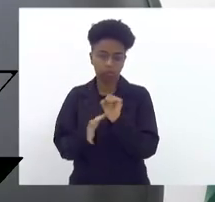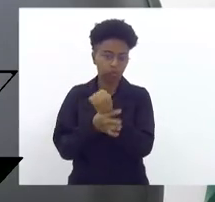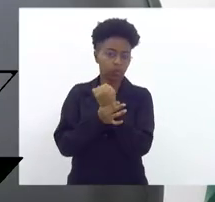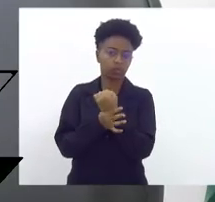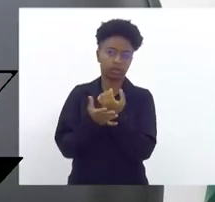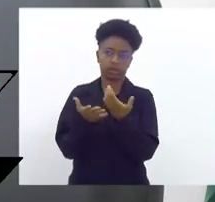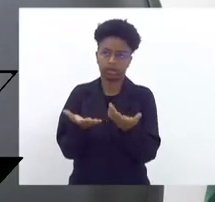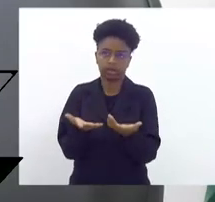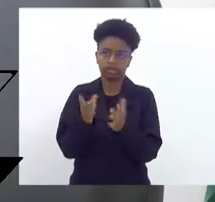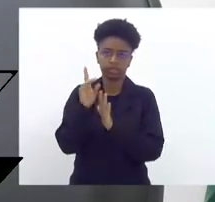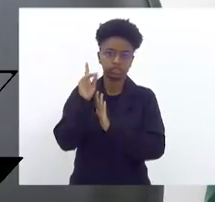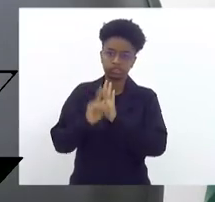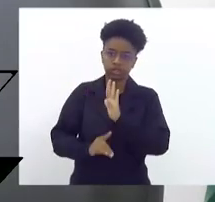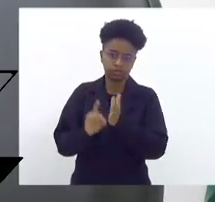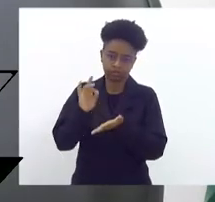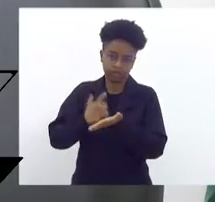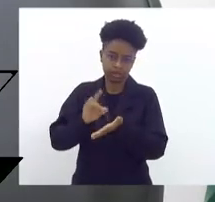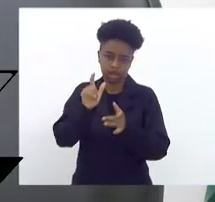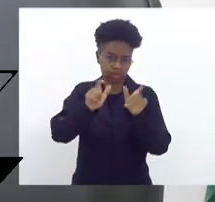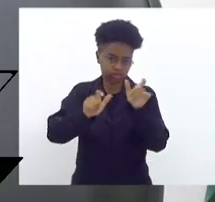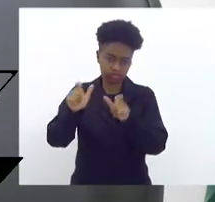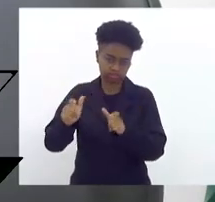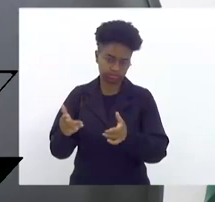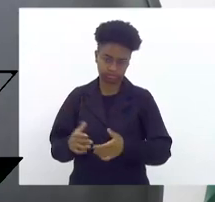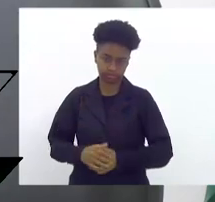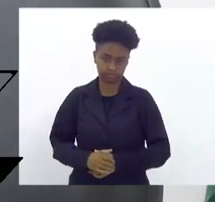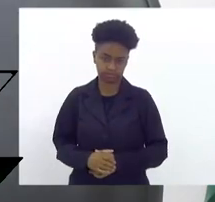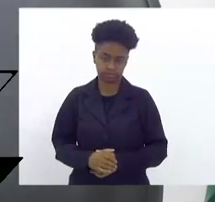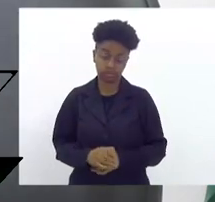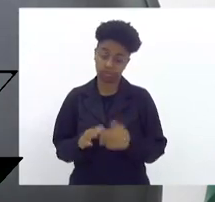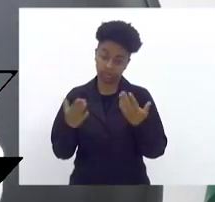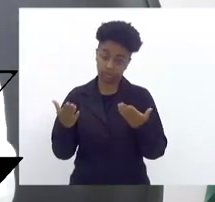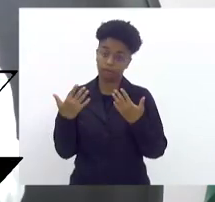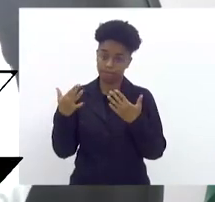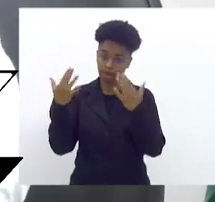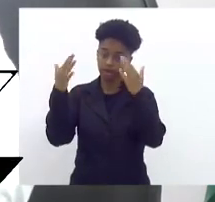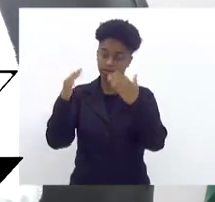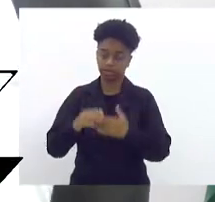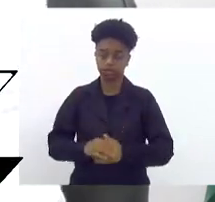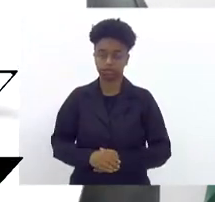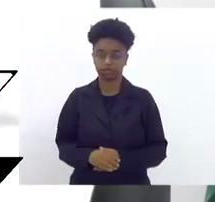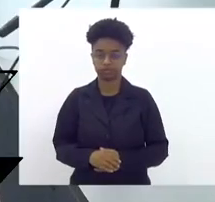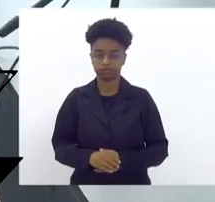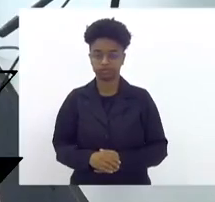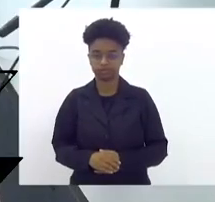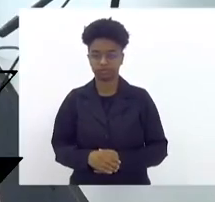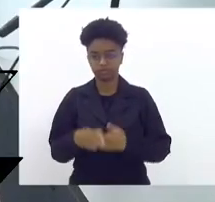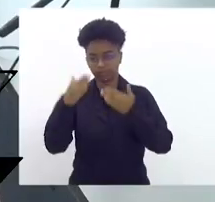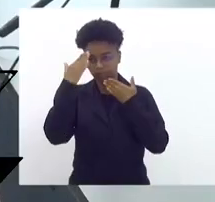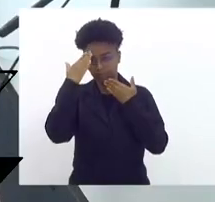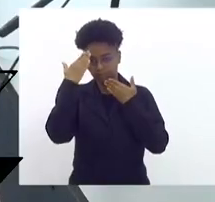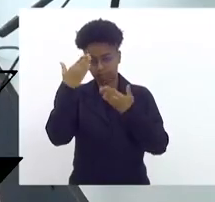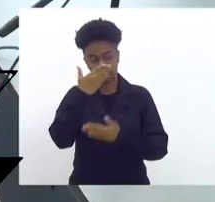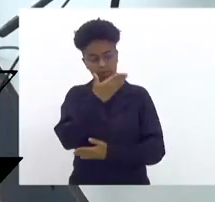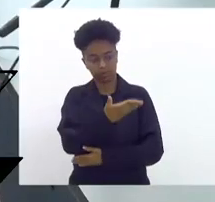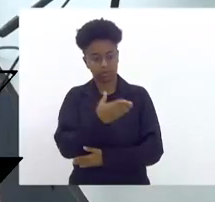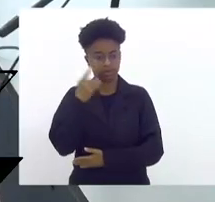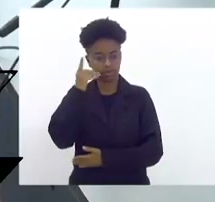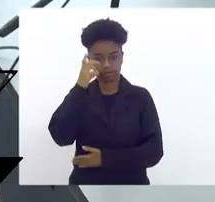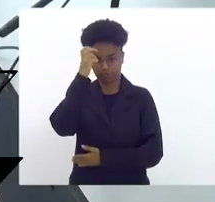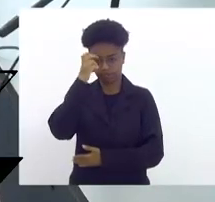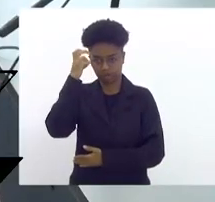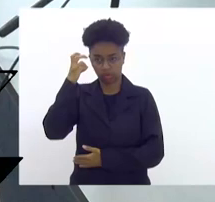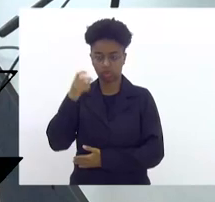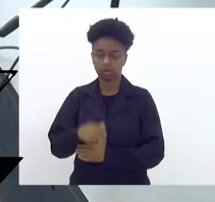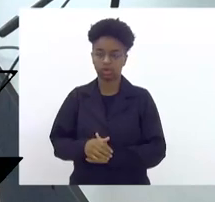o direito legítimo das pessoas né Então parabéns aí Presidente muito obrigada a senhora Verônica Lima